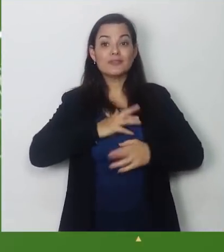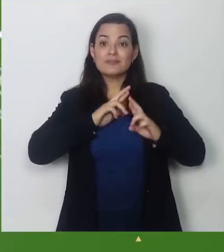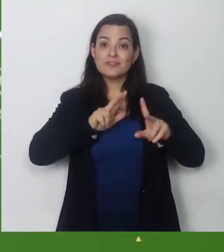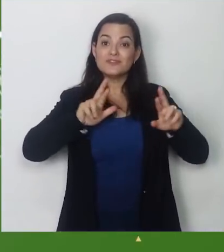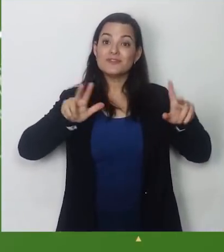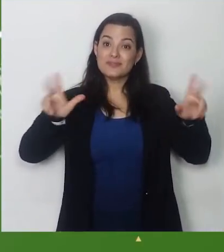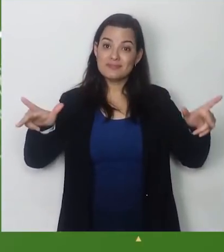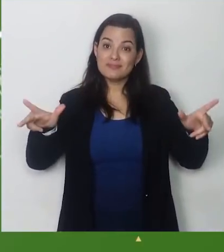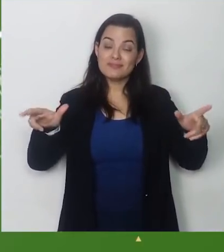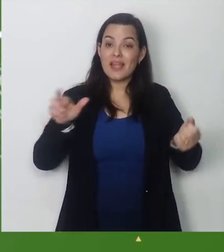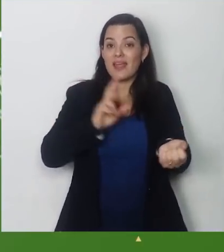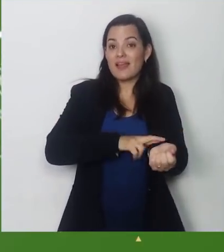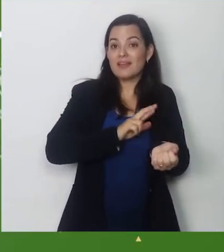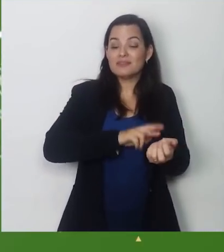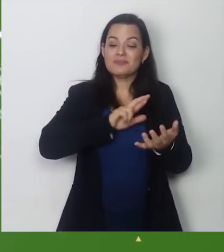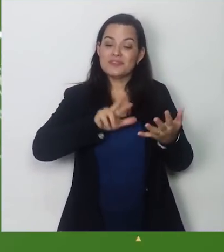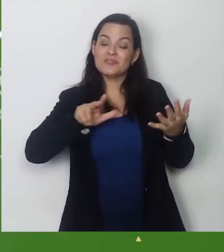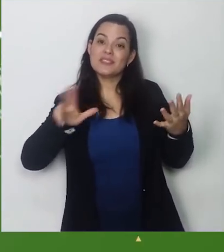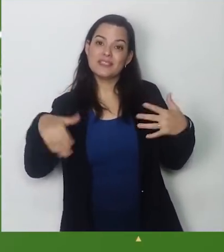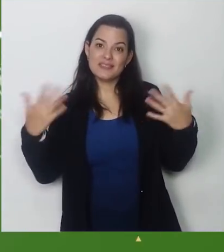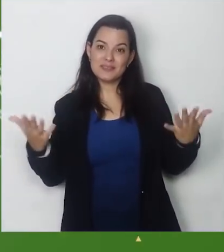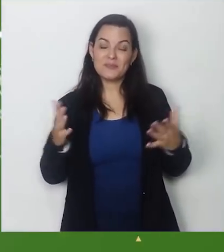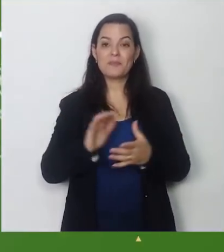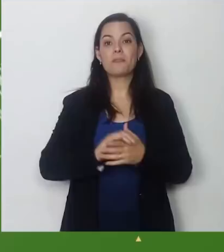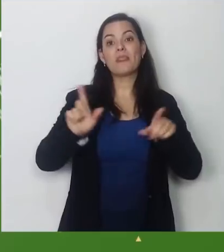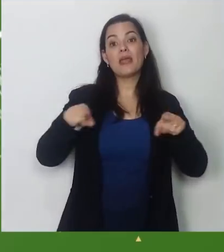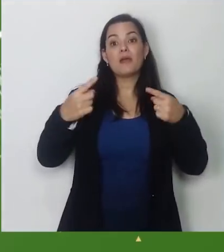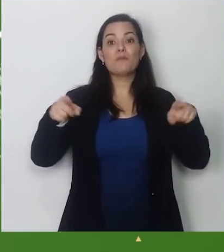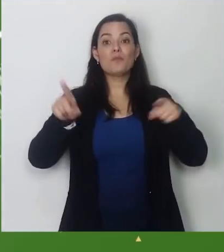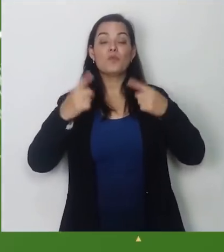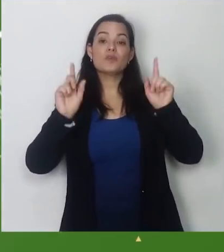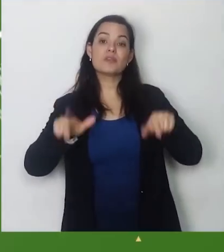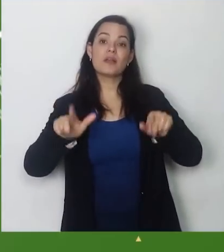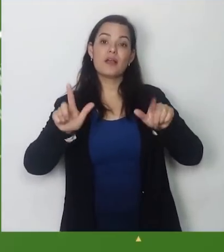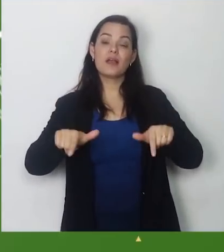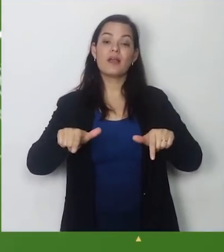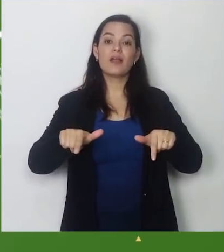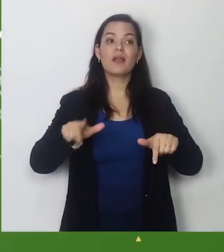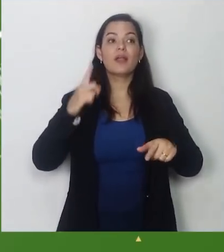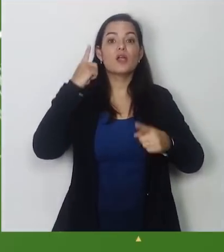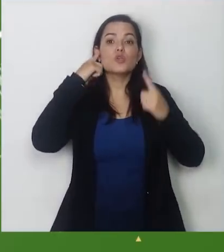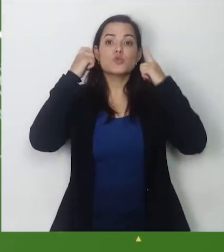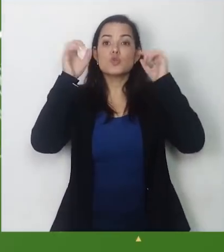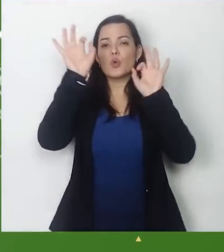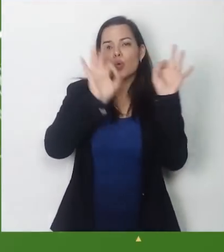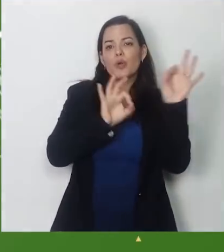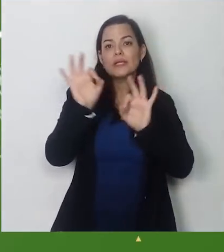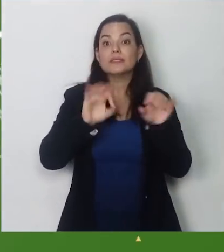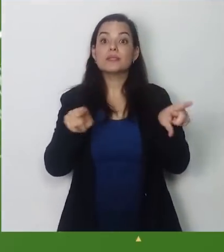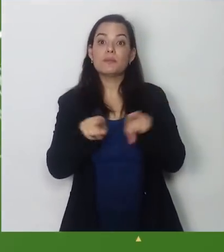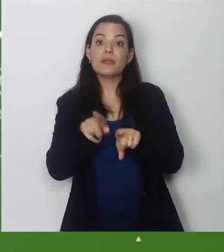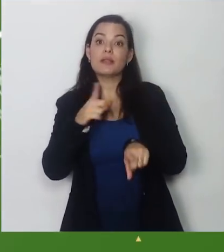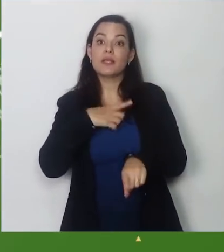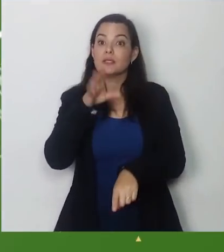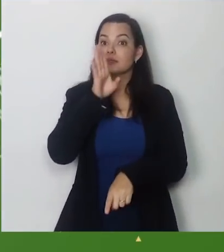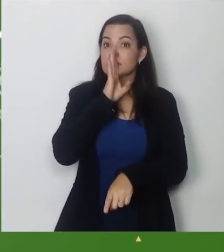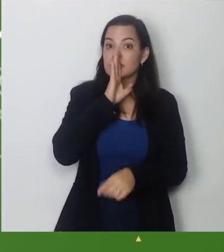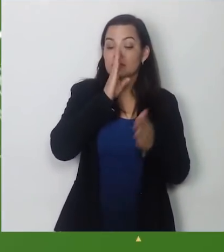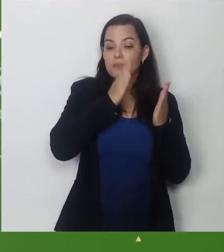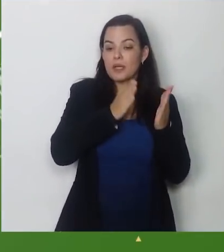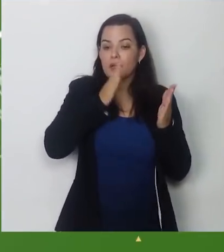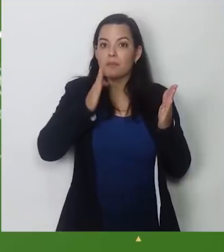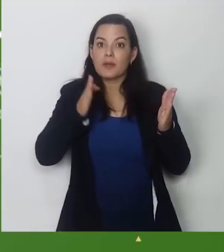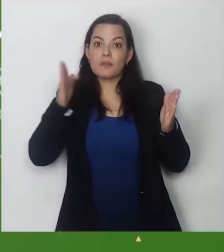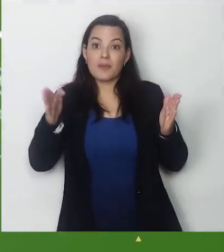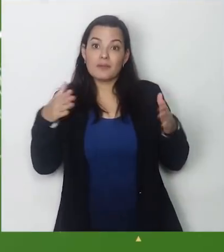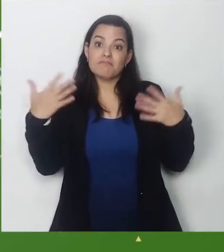amplo, aí a música é a organização temporal de sons e silêncios, porque ela tem algumas pausas no meio. E também